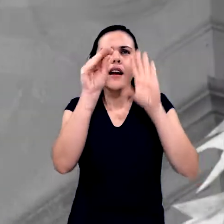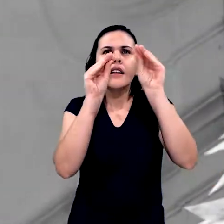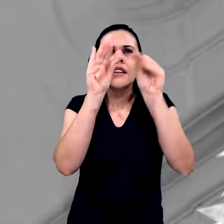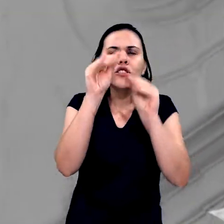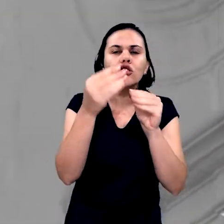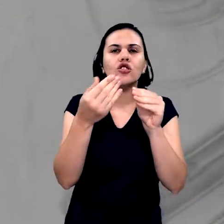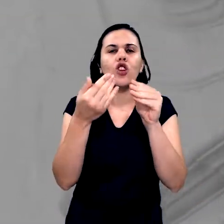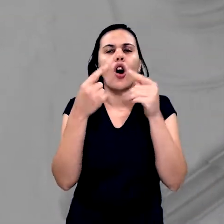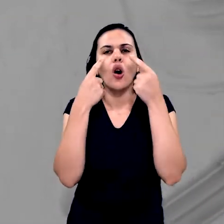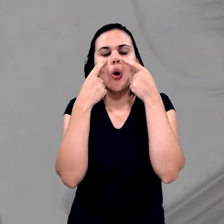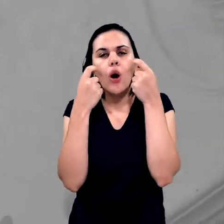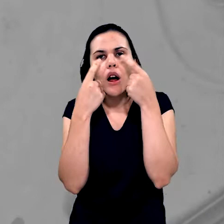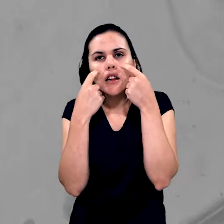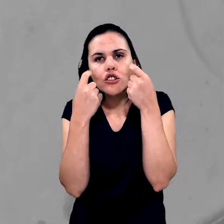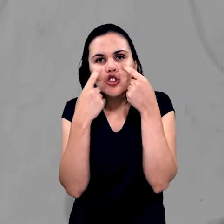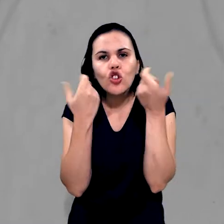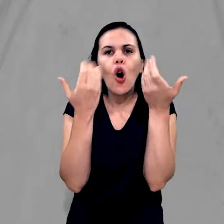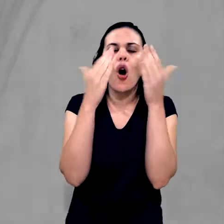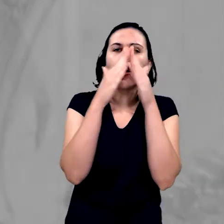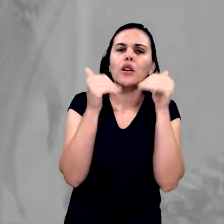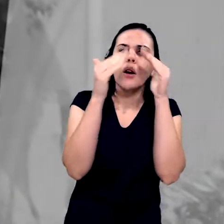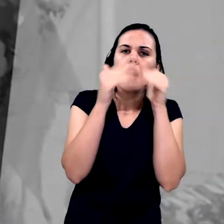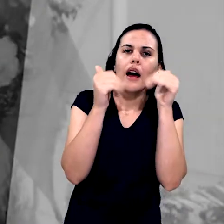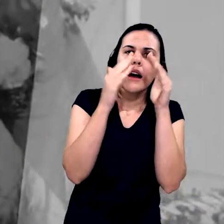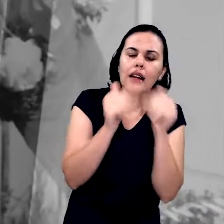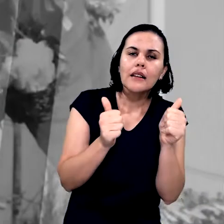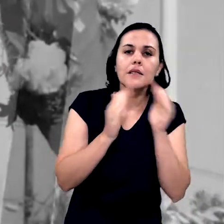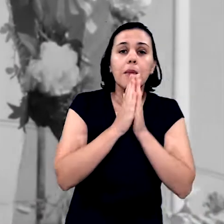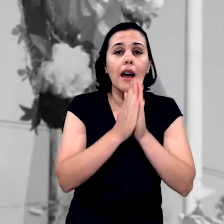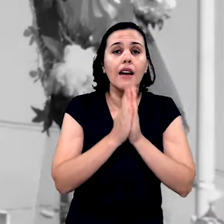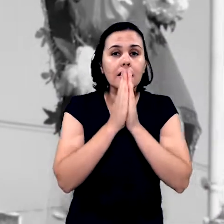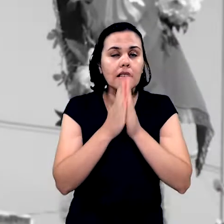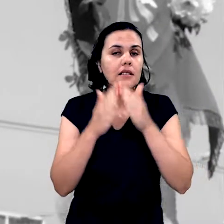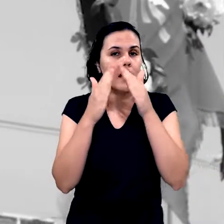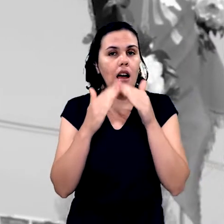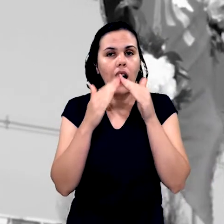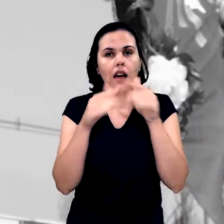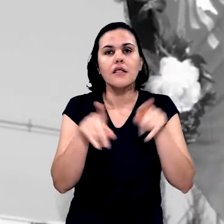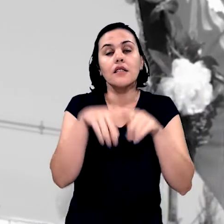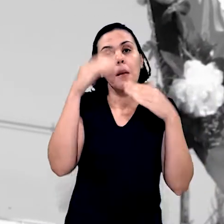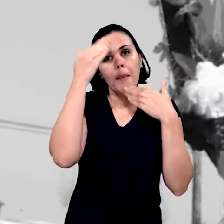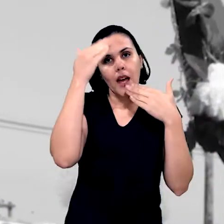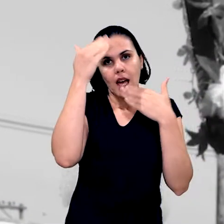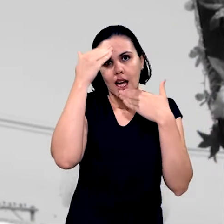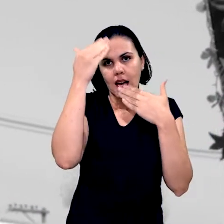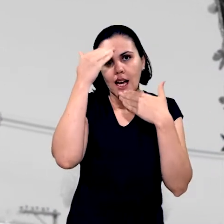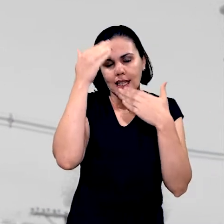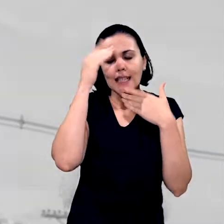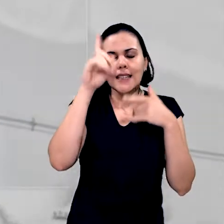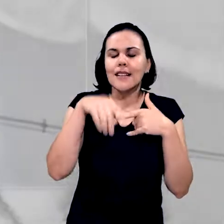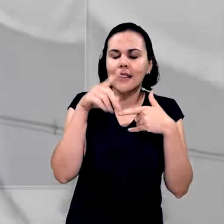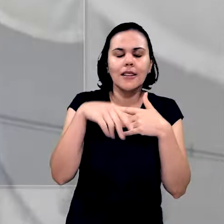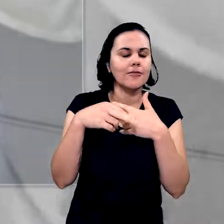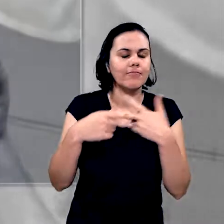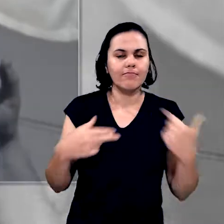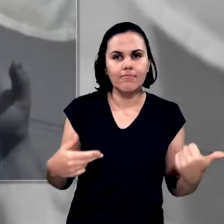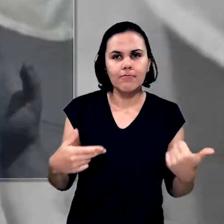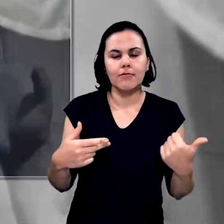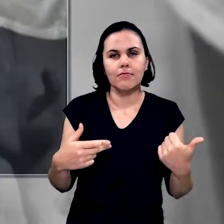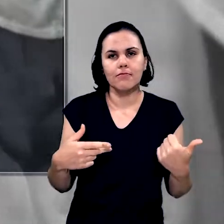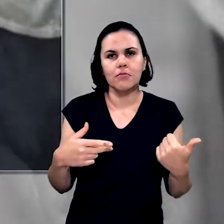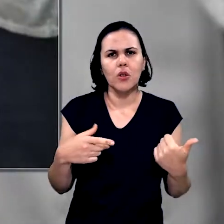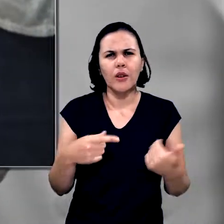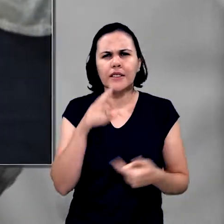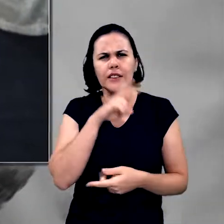choram, elas rezam, elas pedem a intercessão do Divino Espírito Santo, fazem seus pedidos, seus agradecimentos, e é algo assim